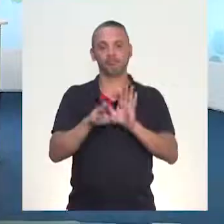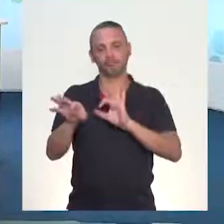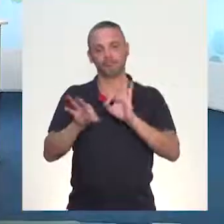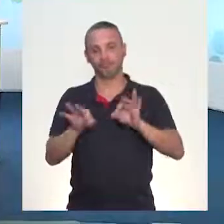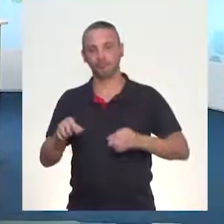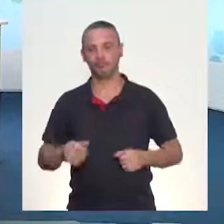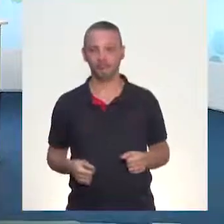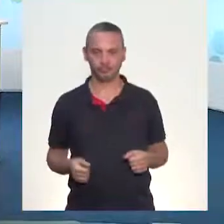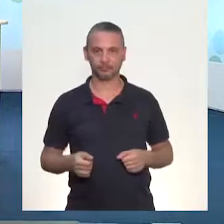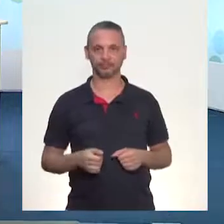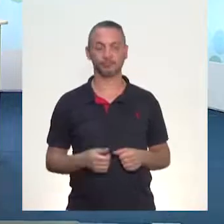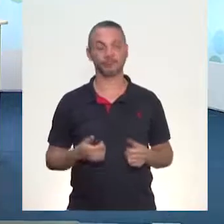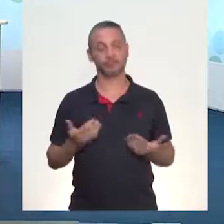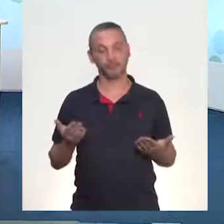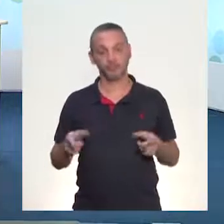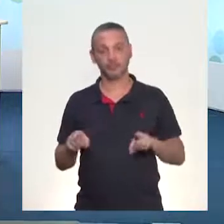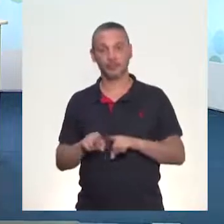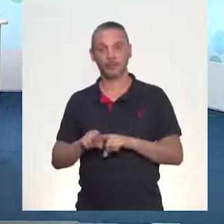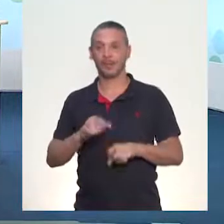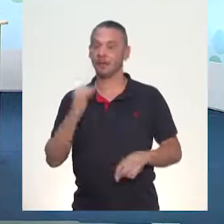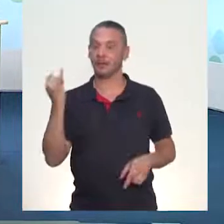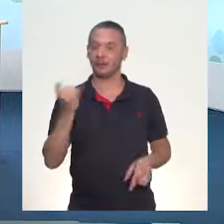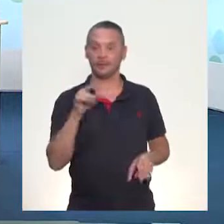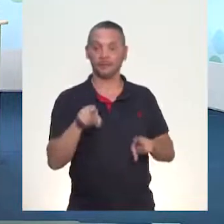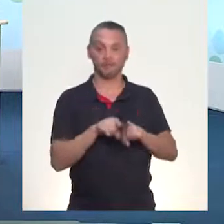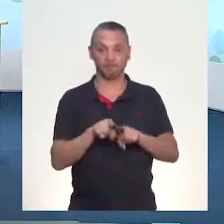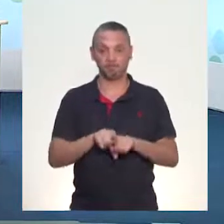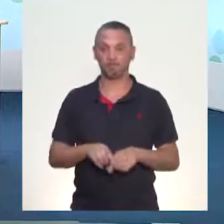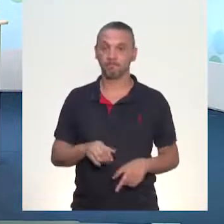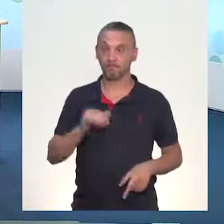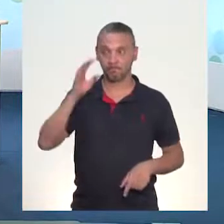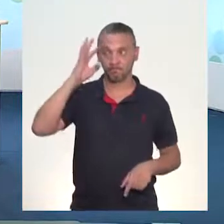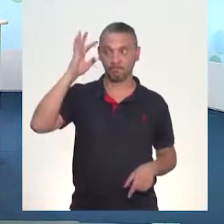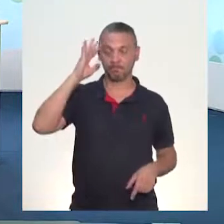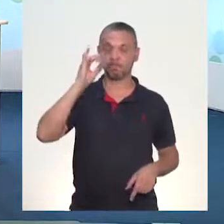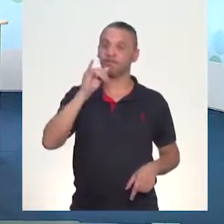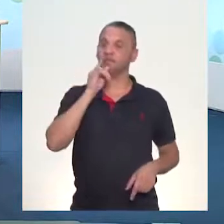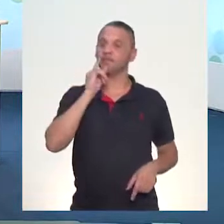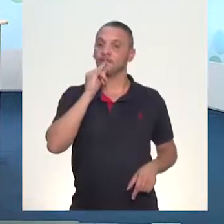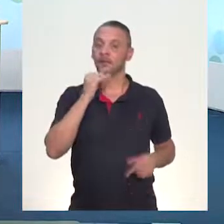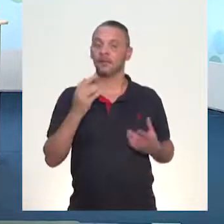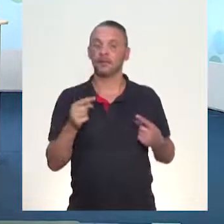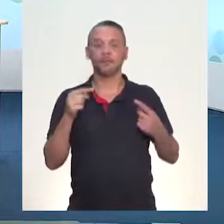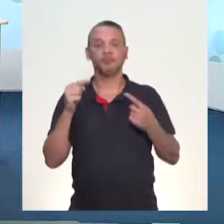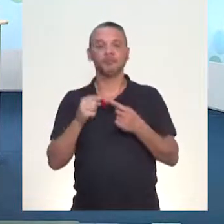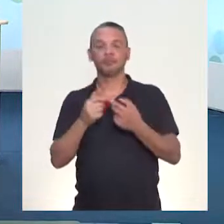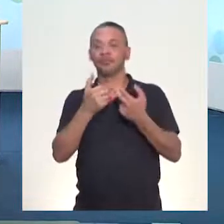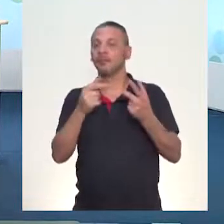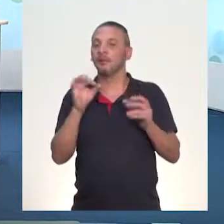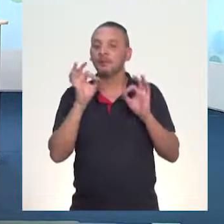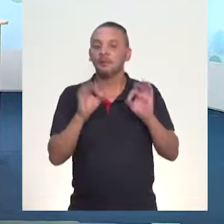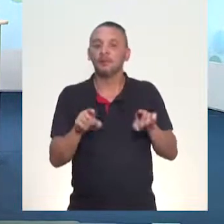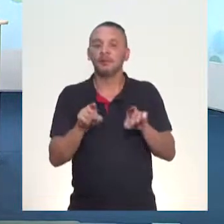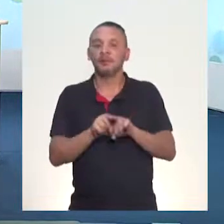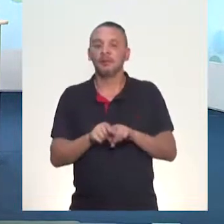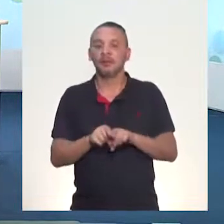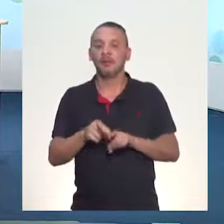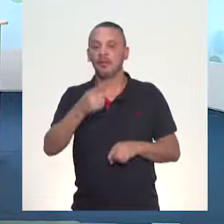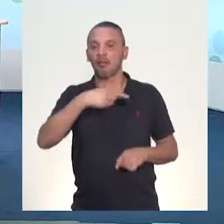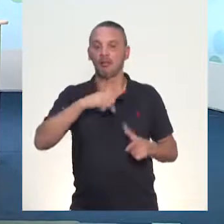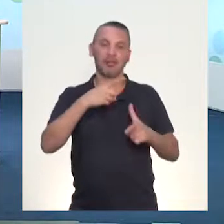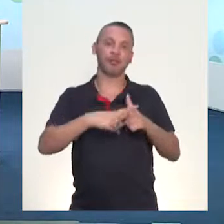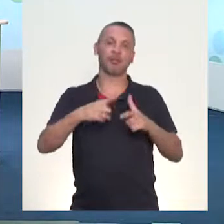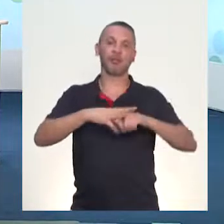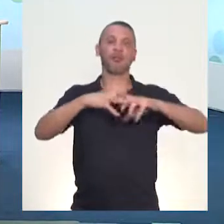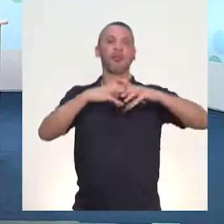senso comum. Que tem né? um componente interessante também, porque pensando assim, é uma forma até mais cômoda da gente se livrar dos nossos